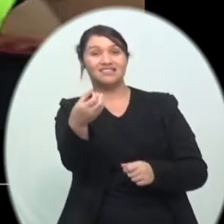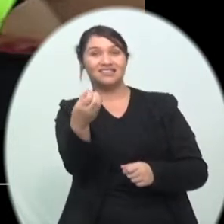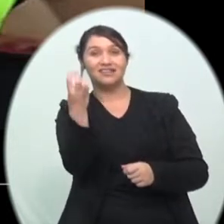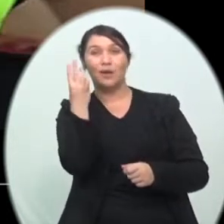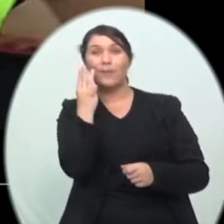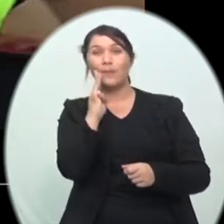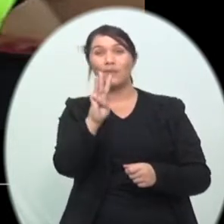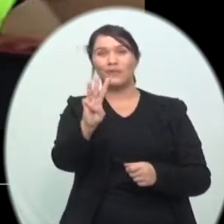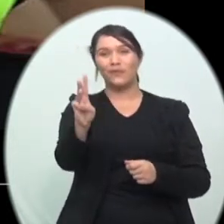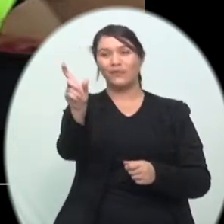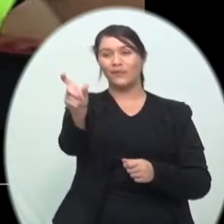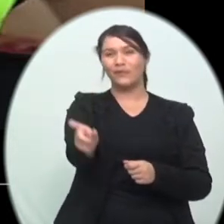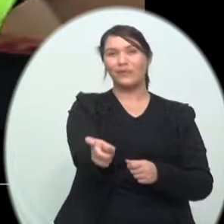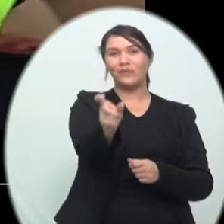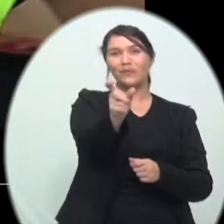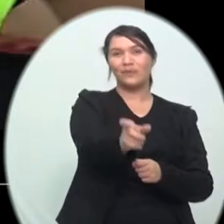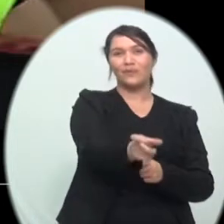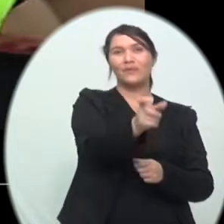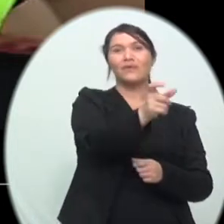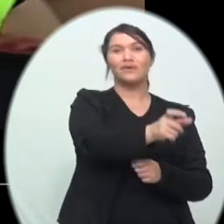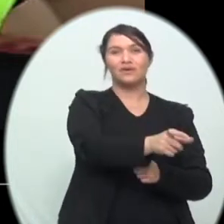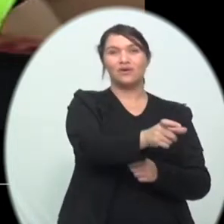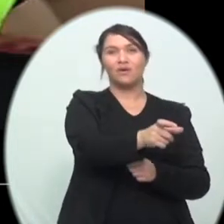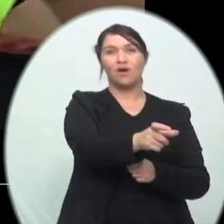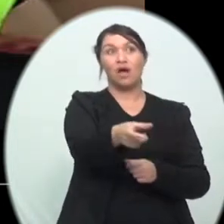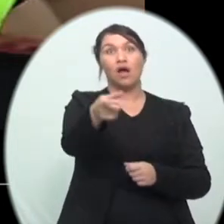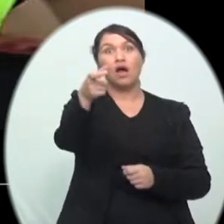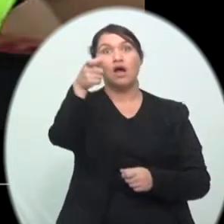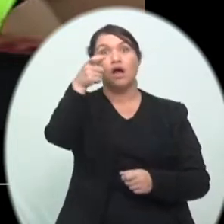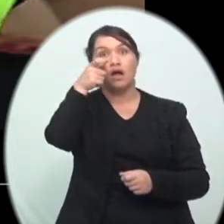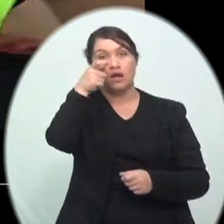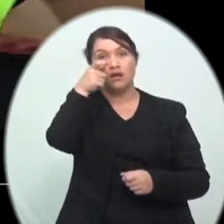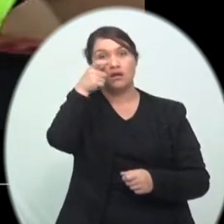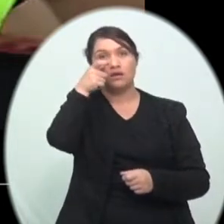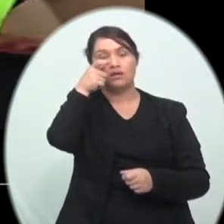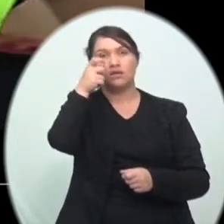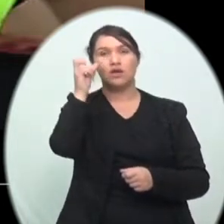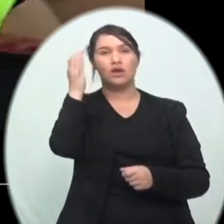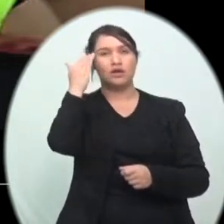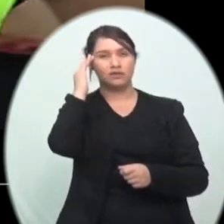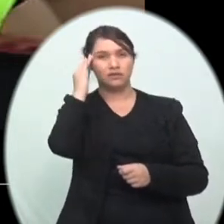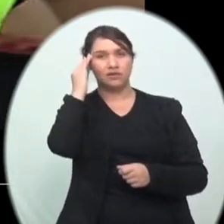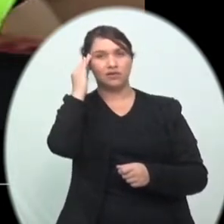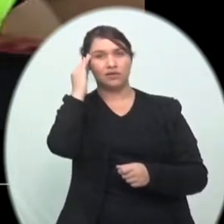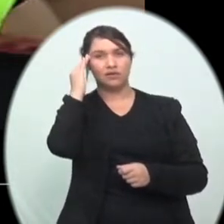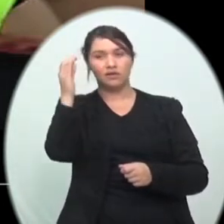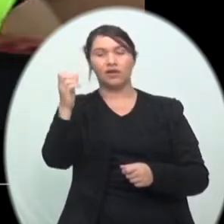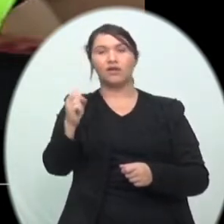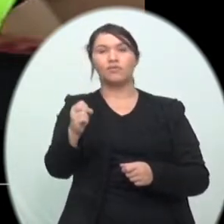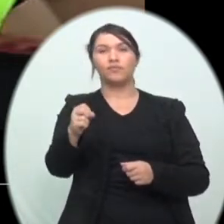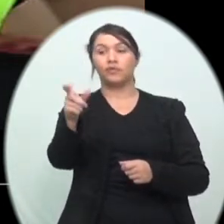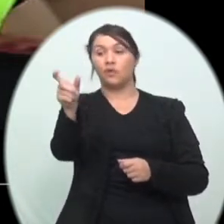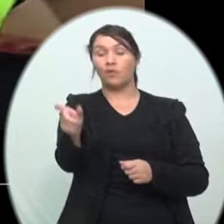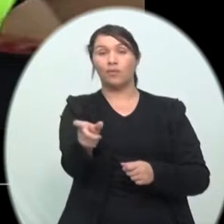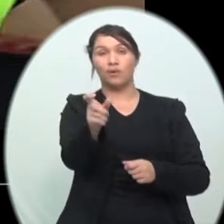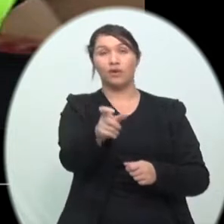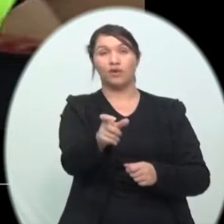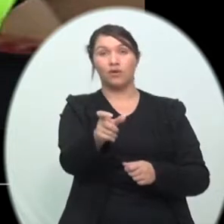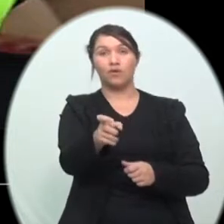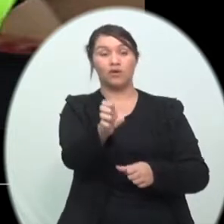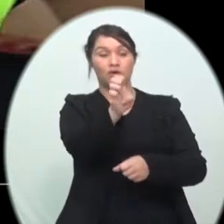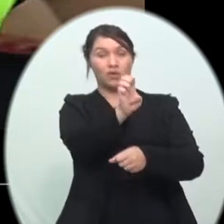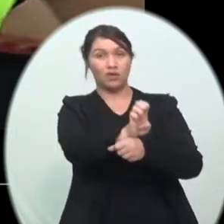60 milhões é a população do Rio Grande do Sul, de Santa Catarina, do Paraná e grande parte de São